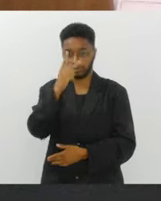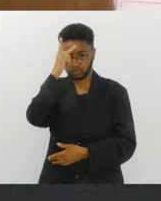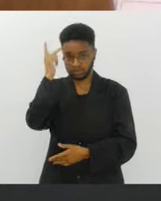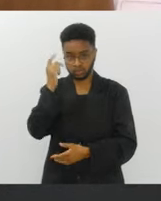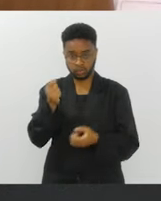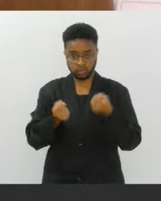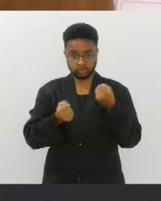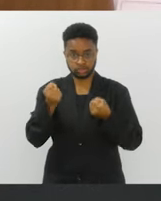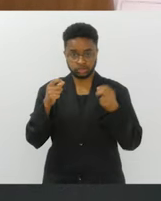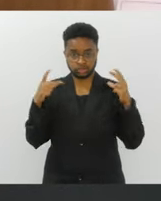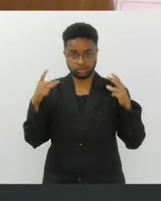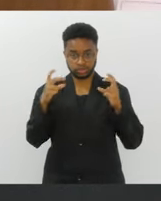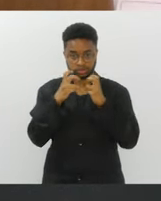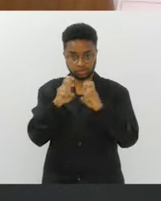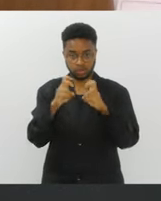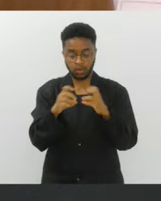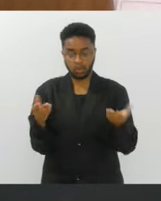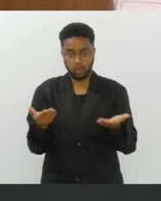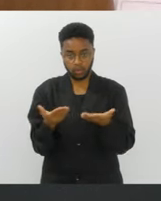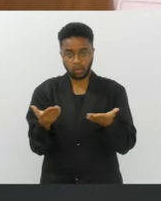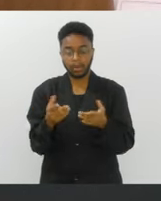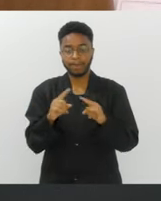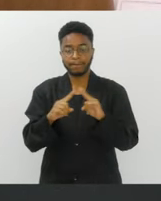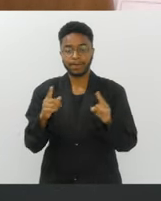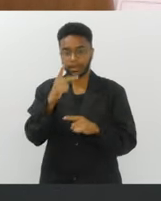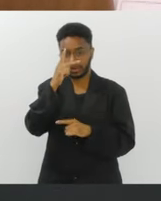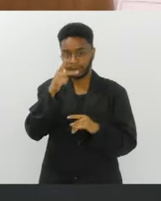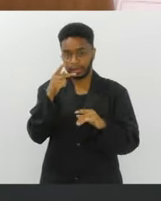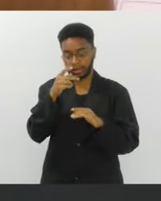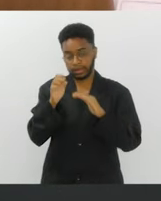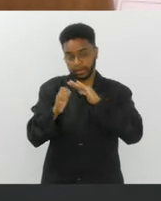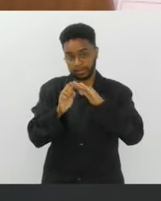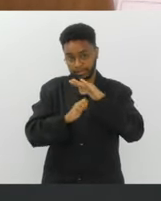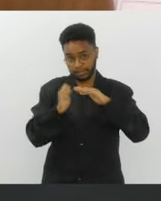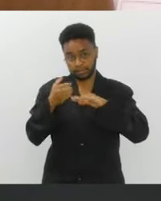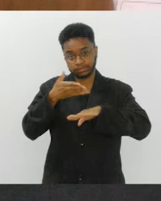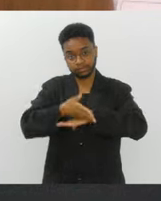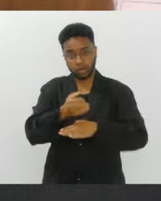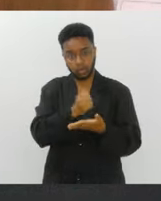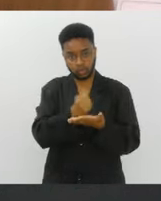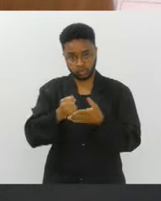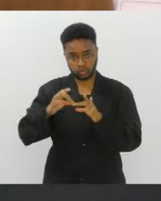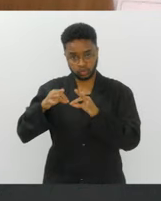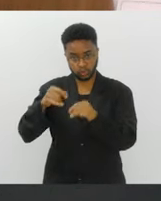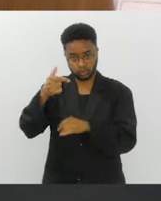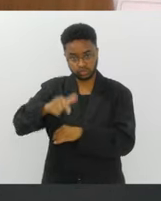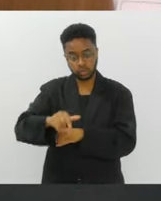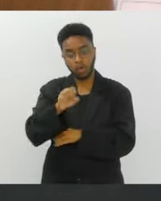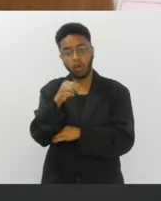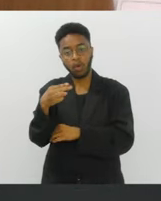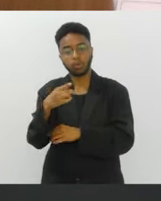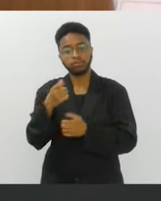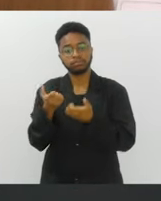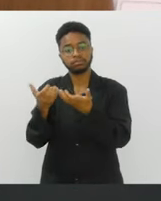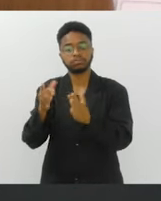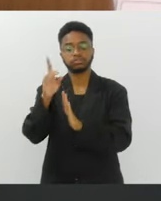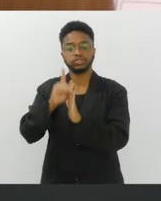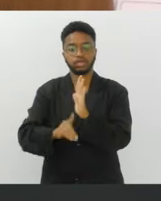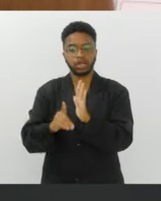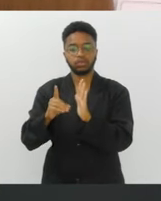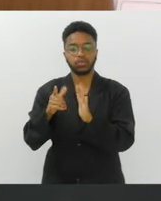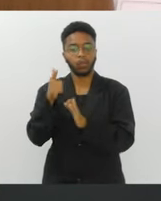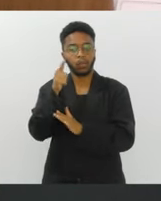na Supervia. A empresa que entrar vai contratar todos eles, vai dar o direito que cada um tem hoje? Não vai